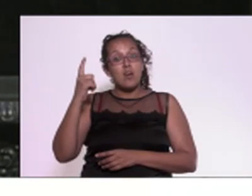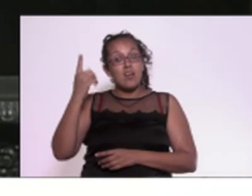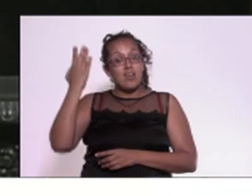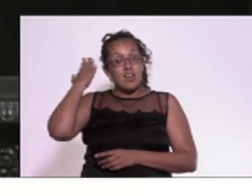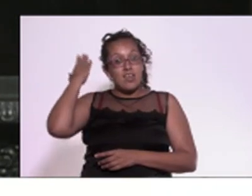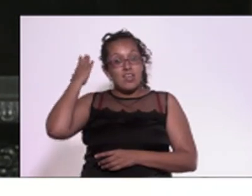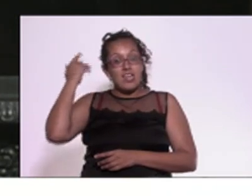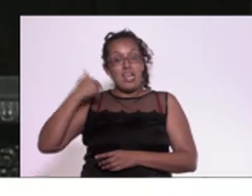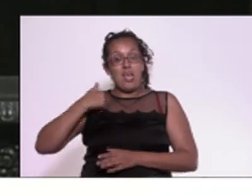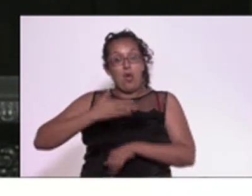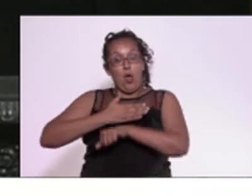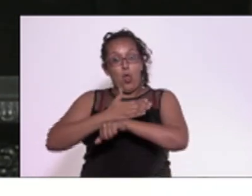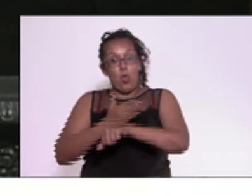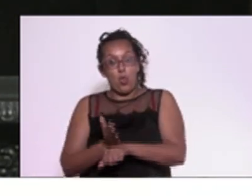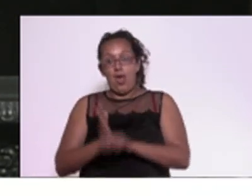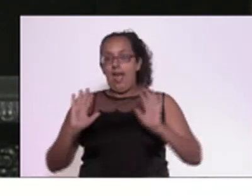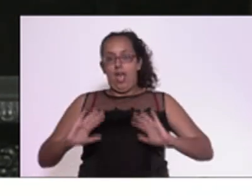reforço para os alunos.